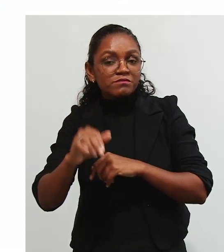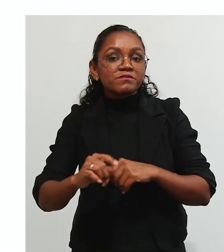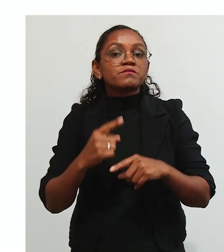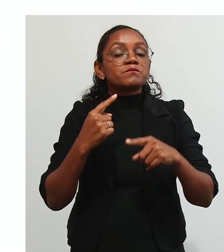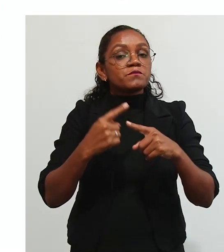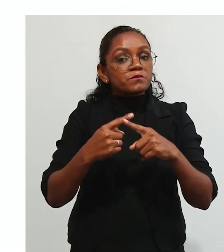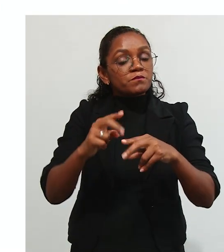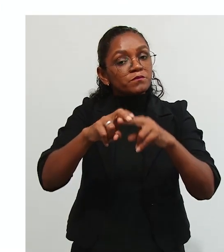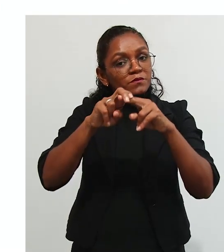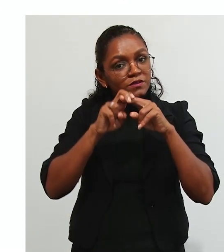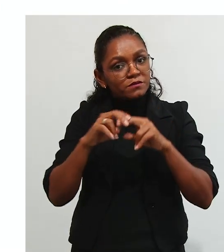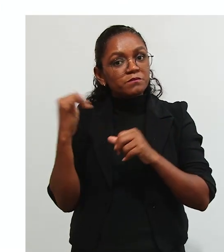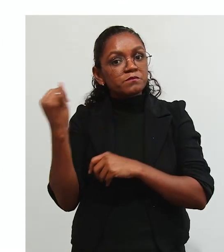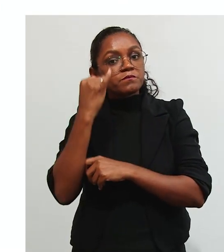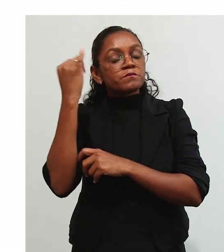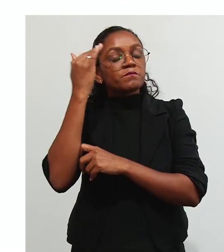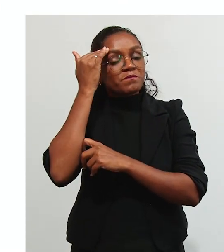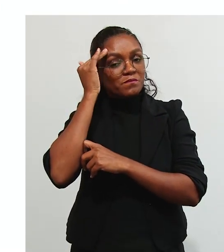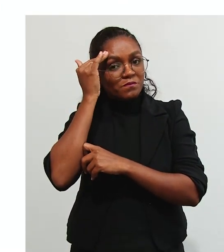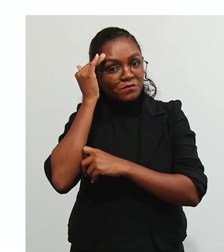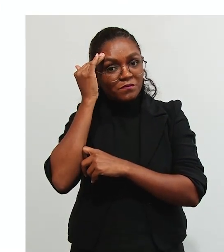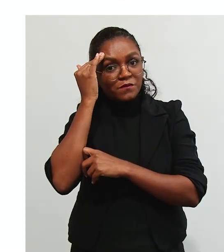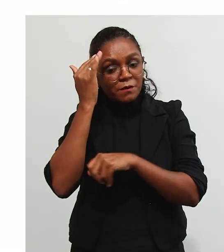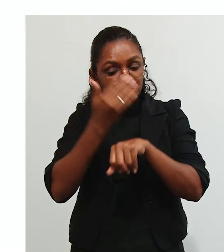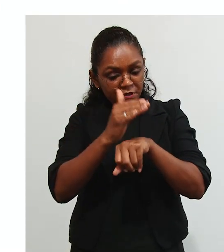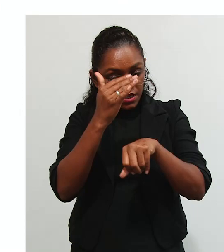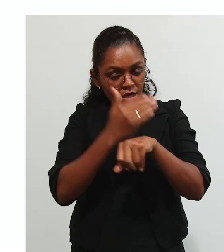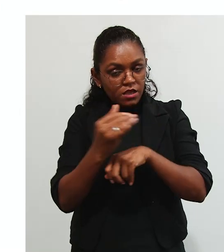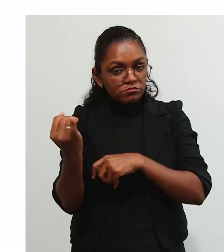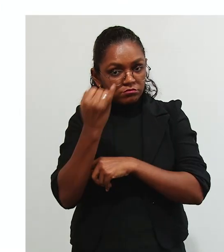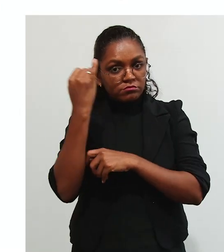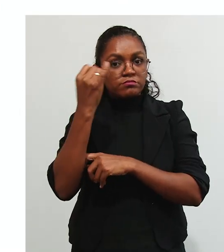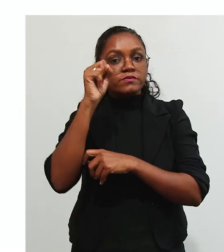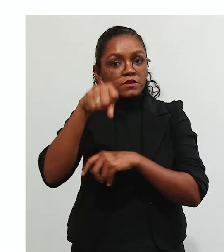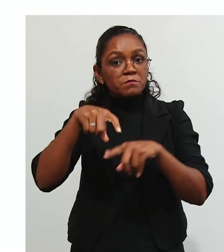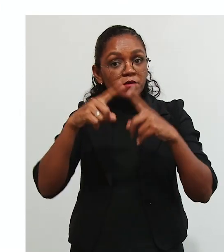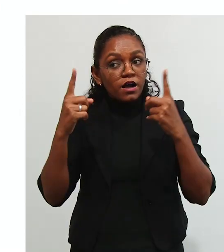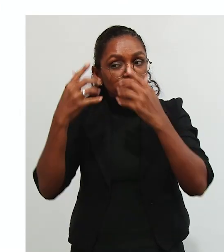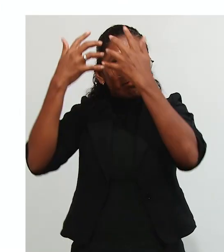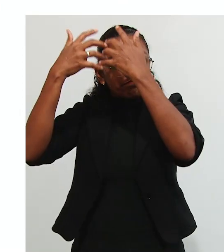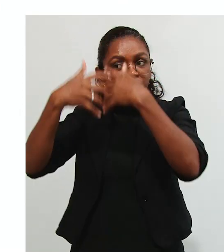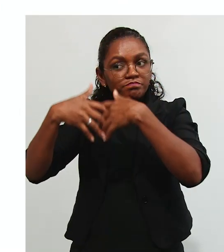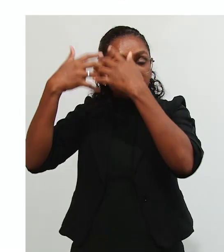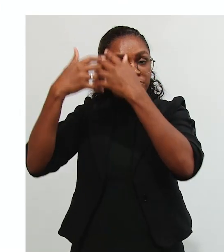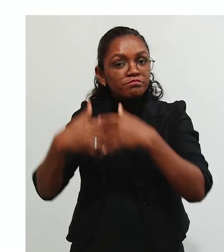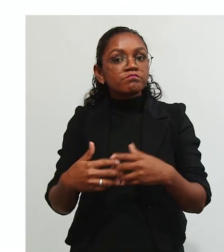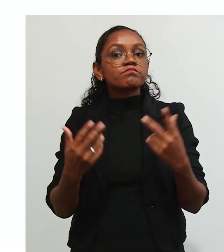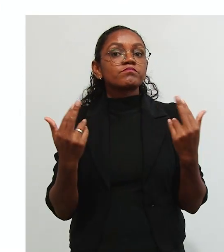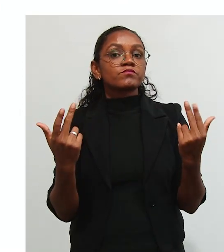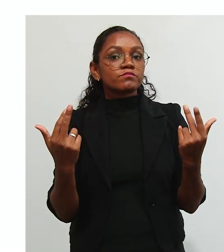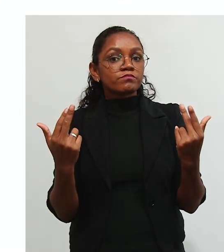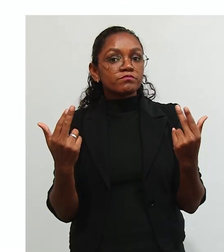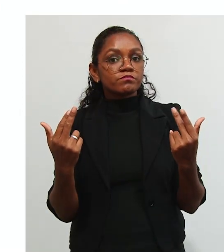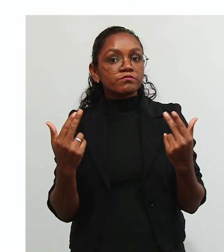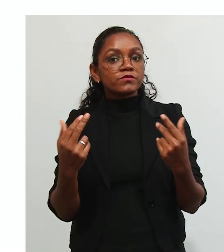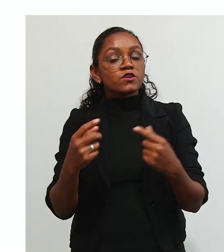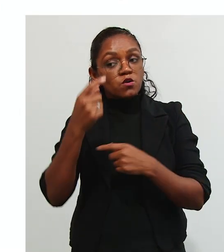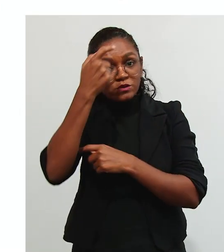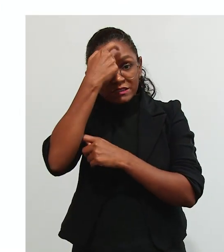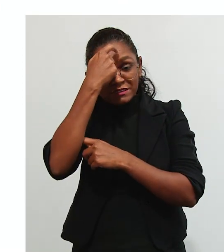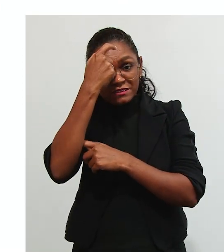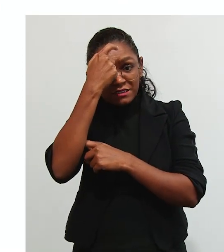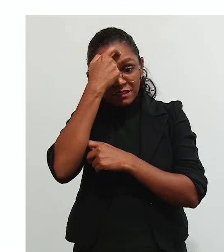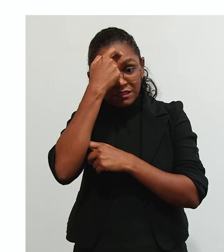é importante entender que a prática ela é fundamental, mas a reflexão também. Ela tem que acontecer de